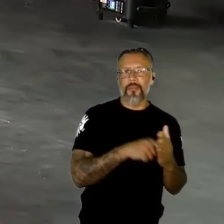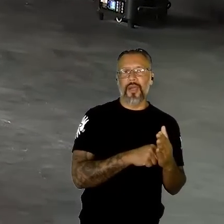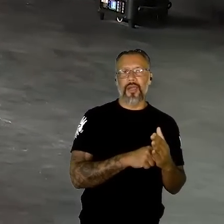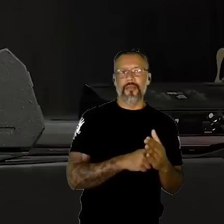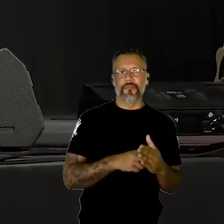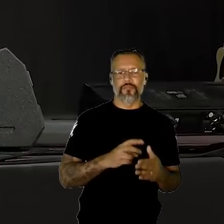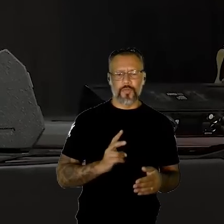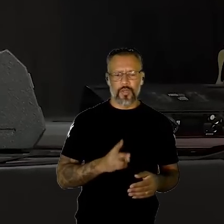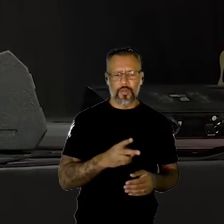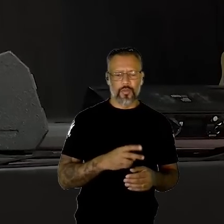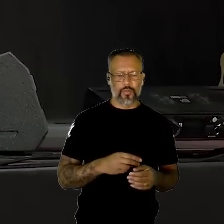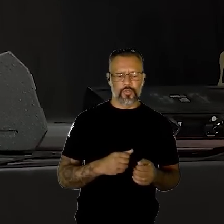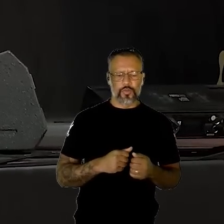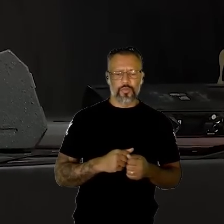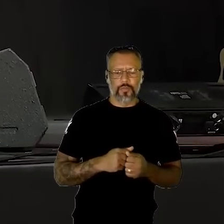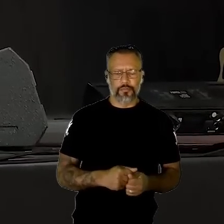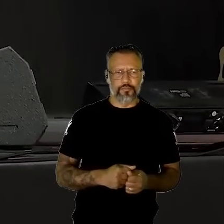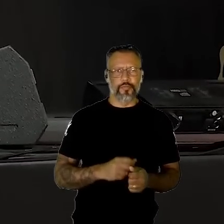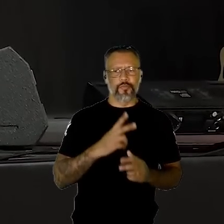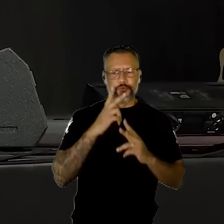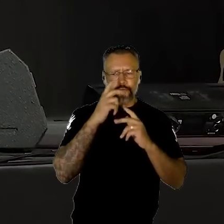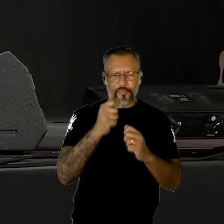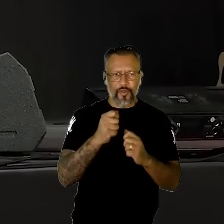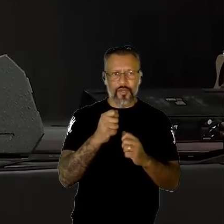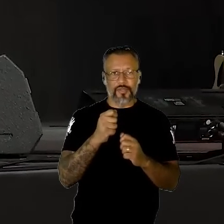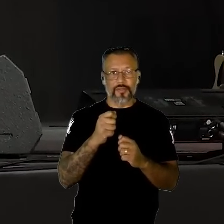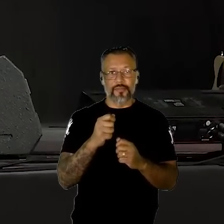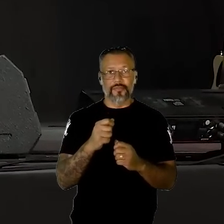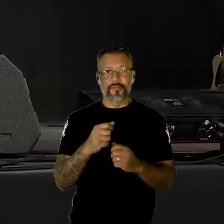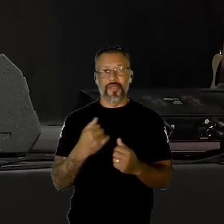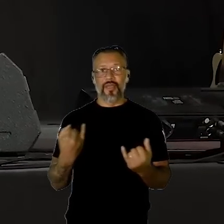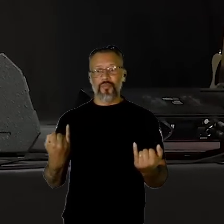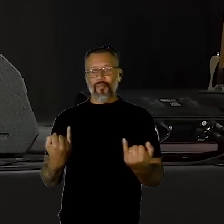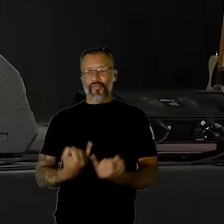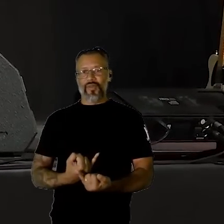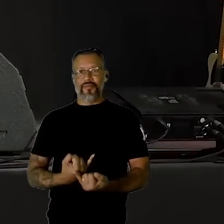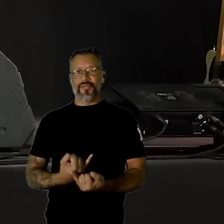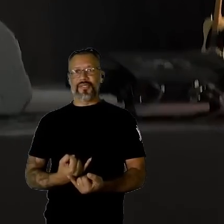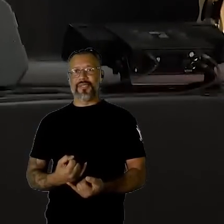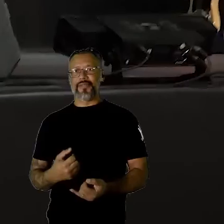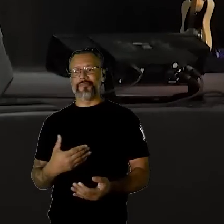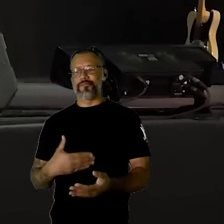silenciosa e consistente a lata vazia